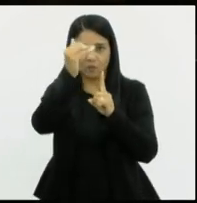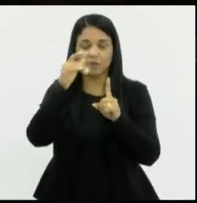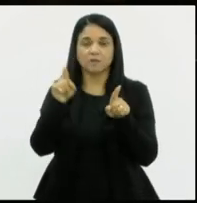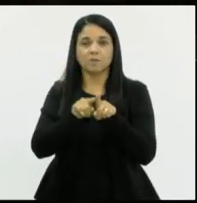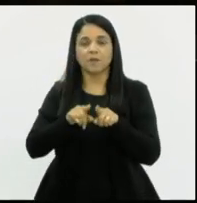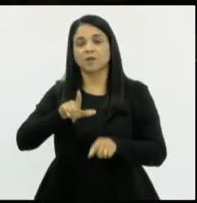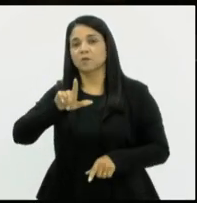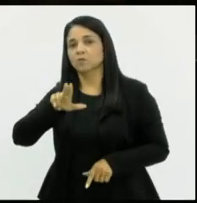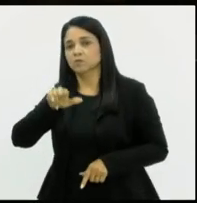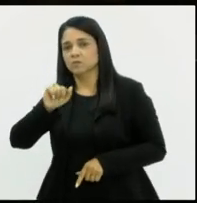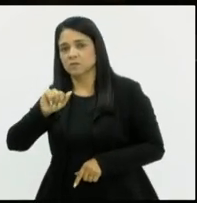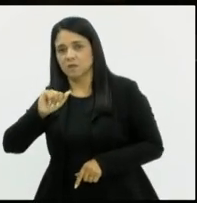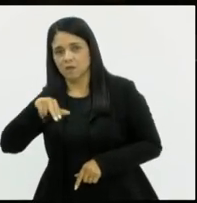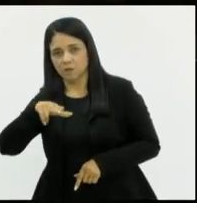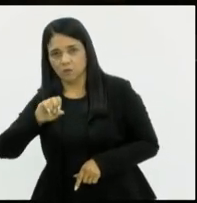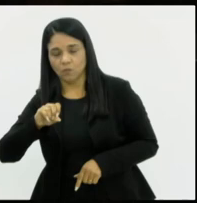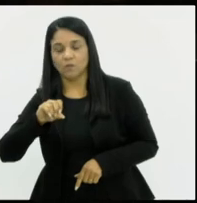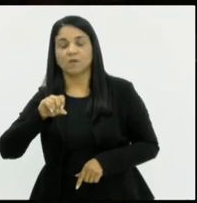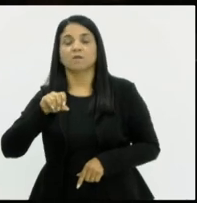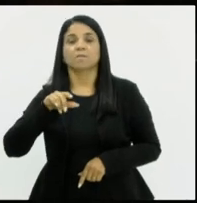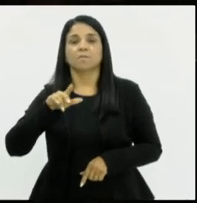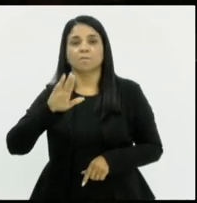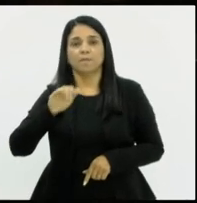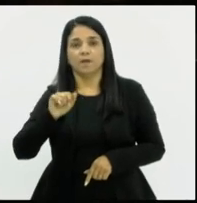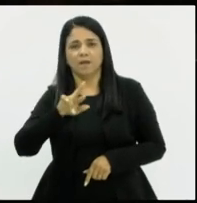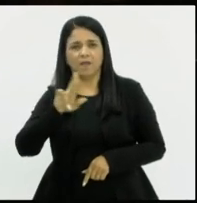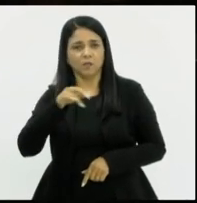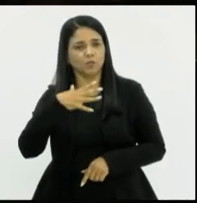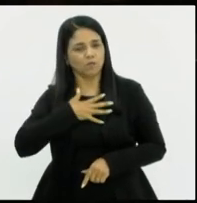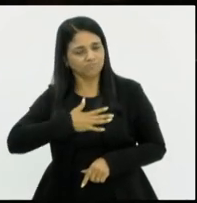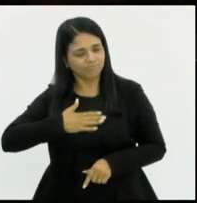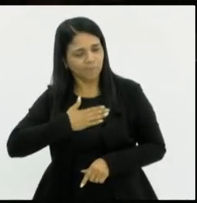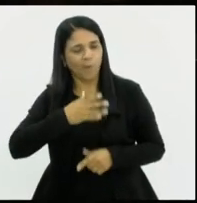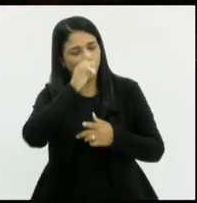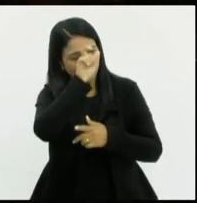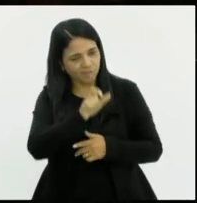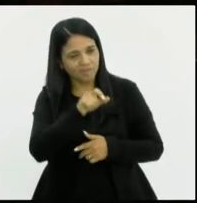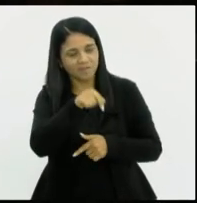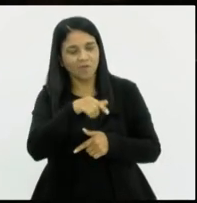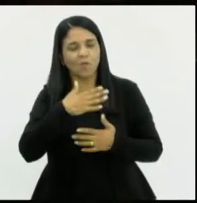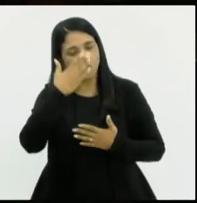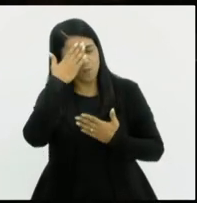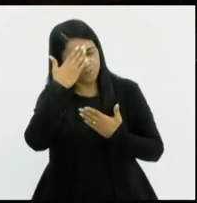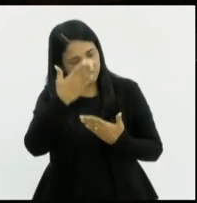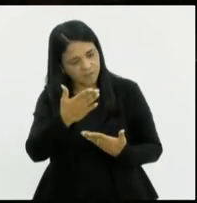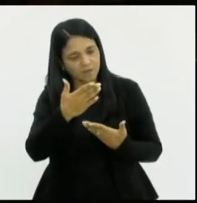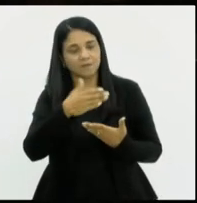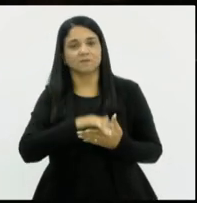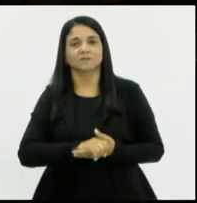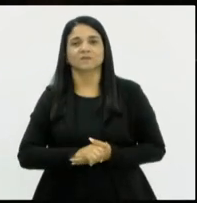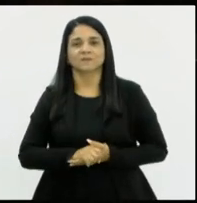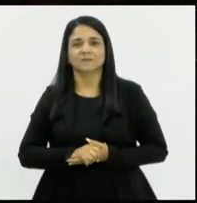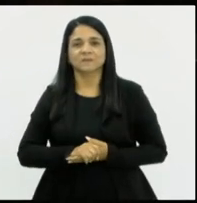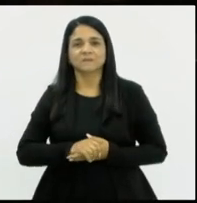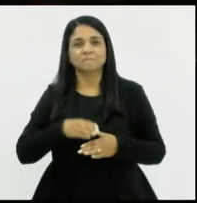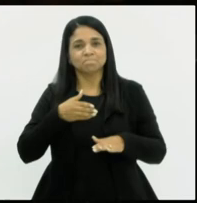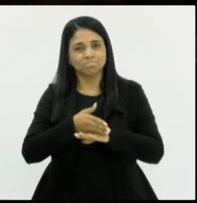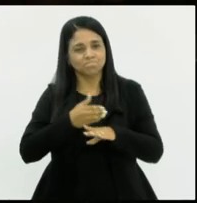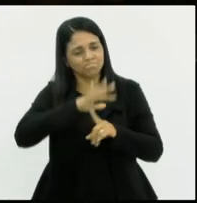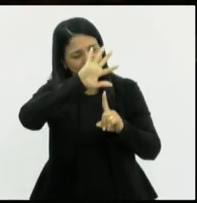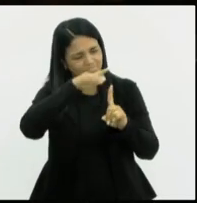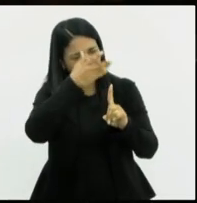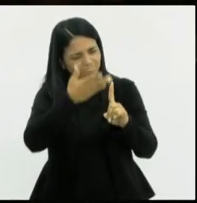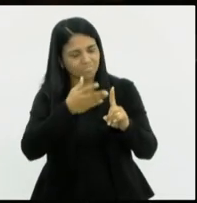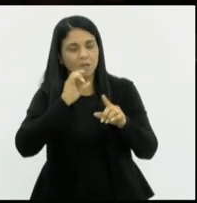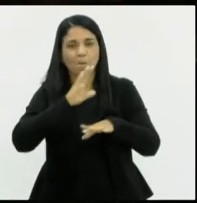casal também, que eu tenho uma estima muito grande. Muito obrigado por vocês participarem aqui desse momento